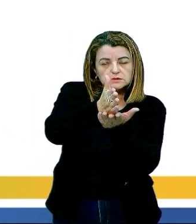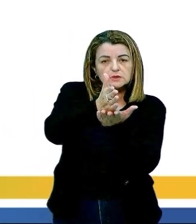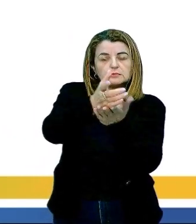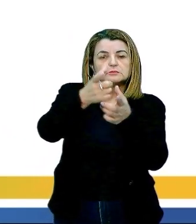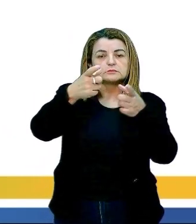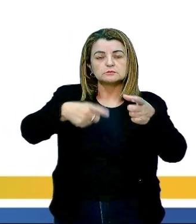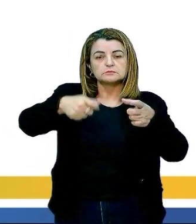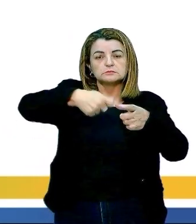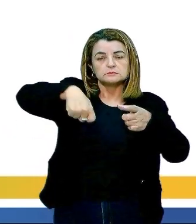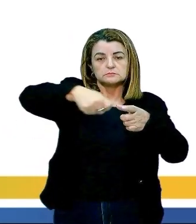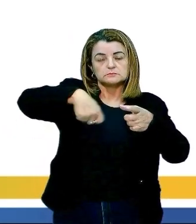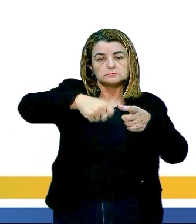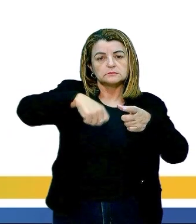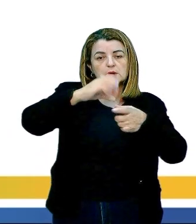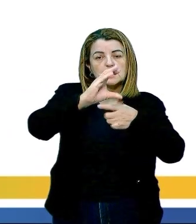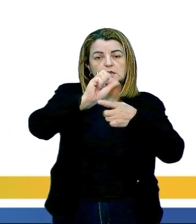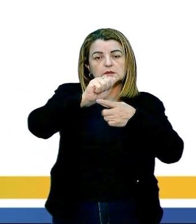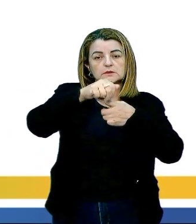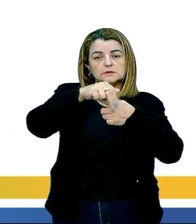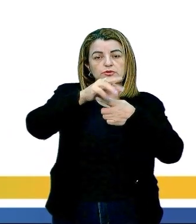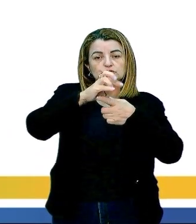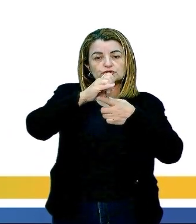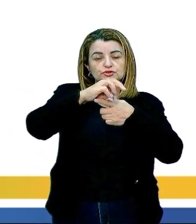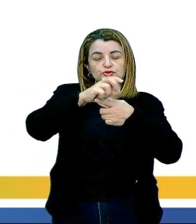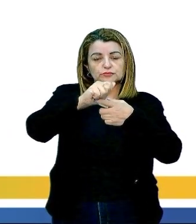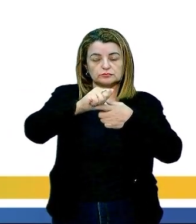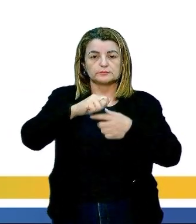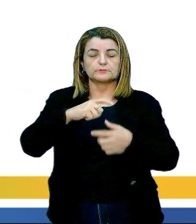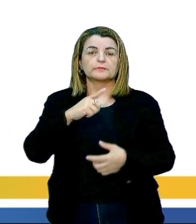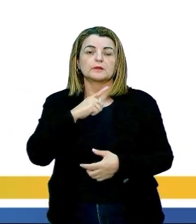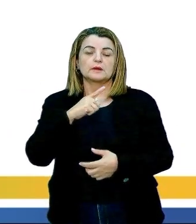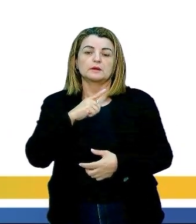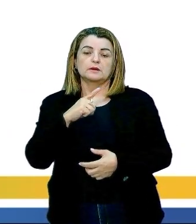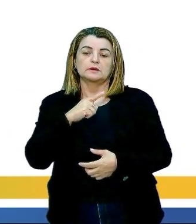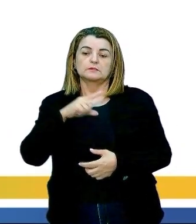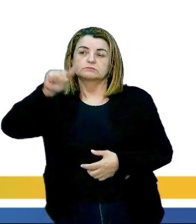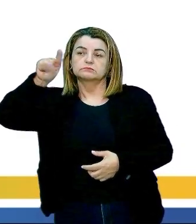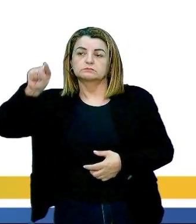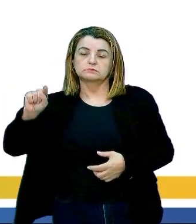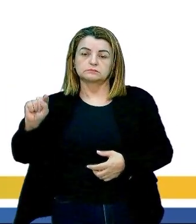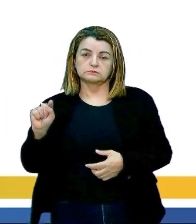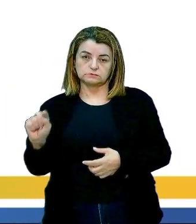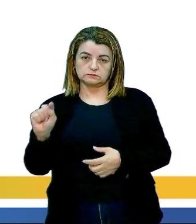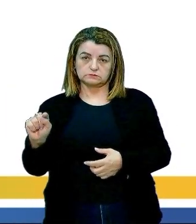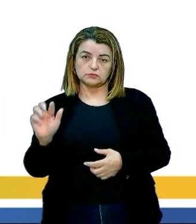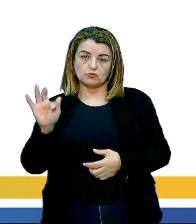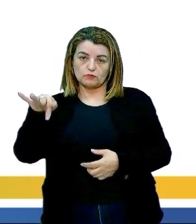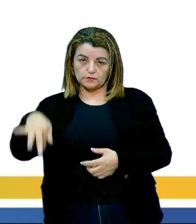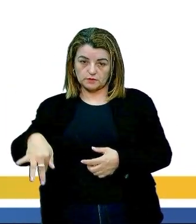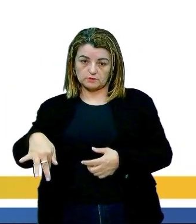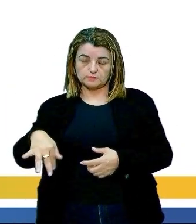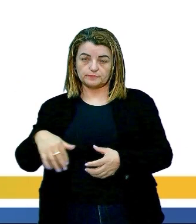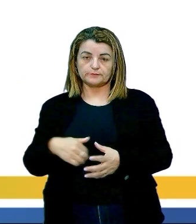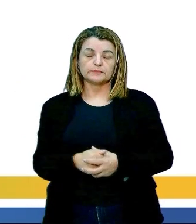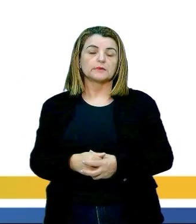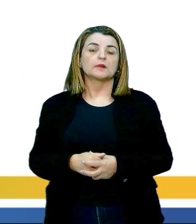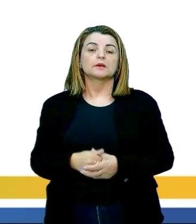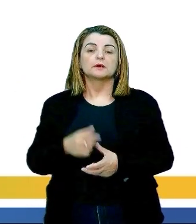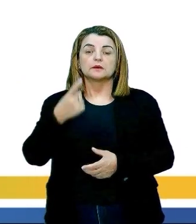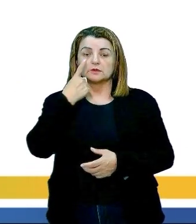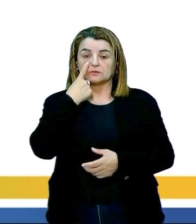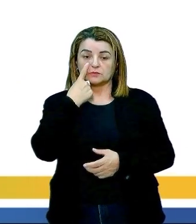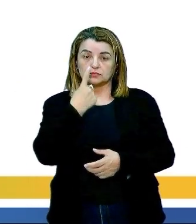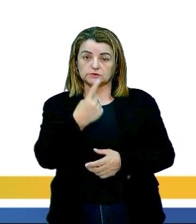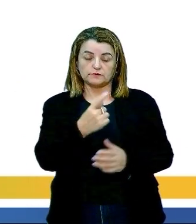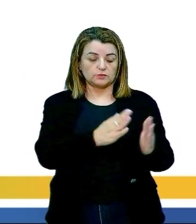cantina? Além do do, que é um verbo auxiliar, nós temos o ponto de interrogação ao final da frase. Então você vê